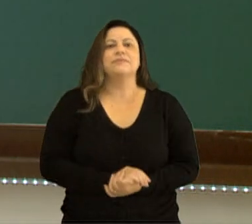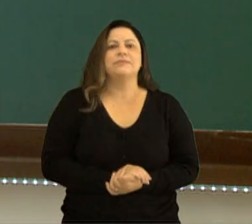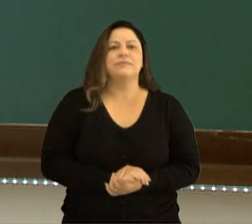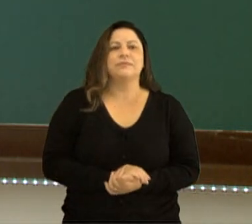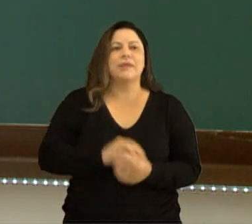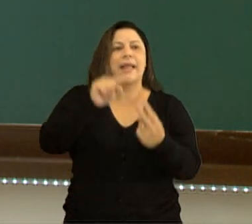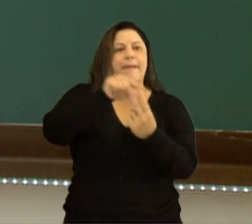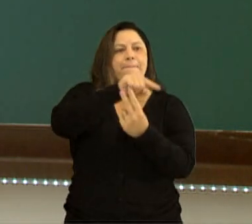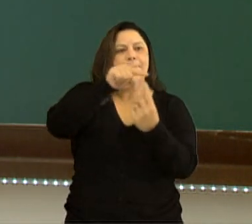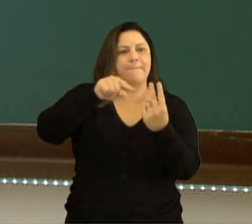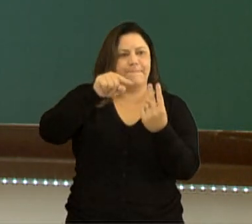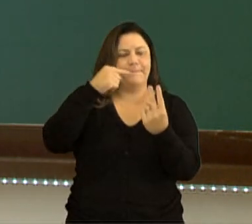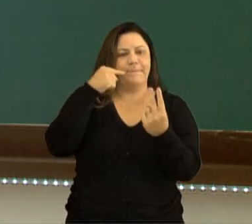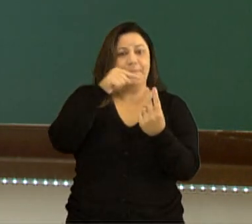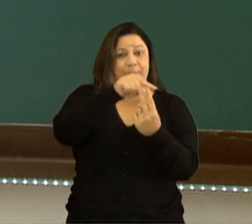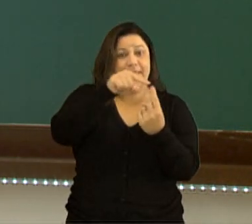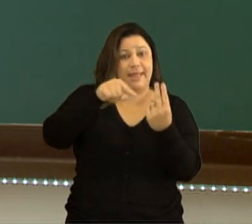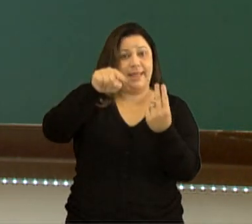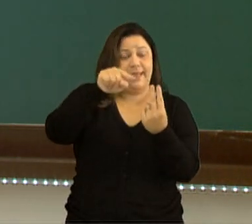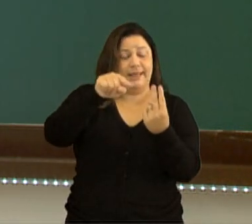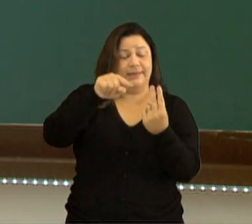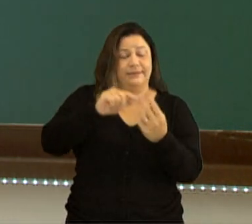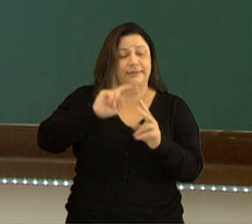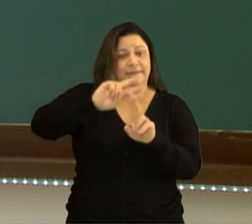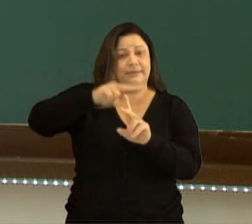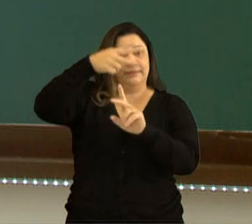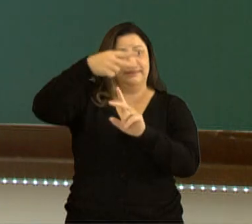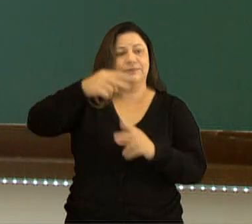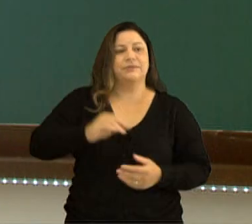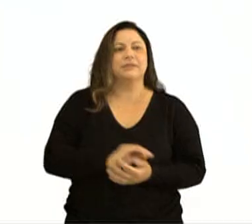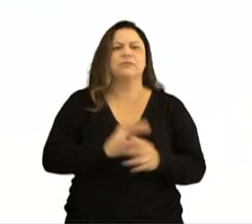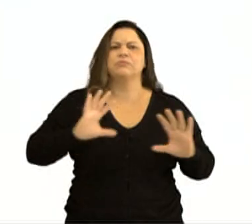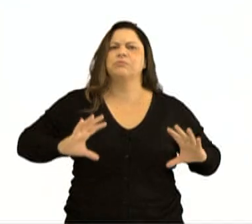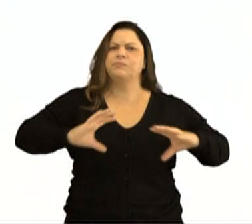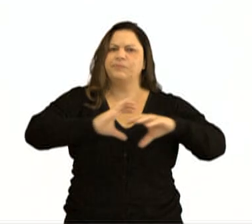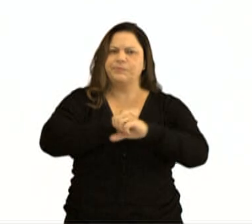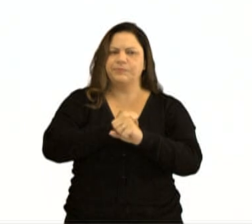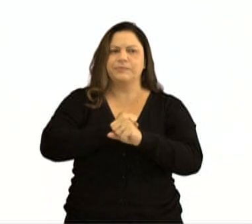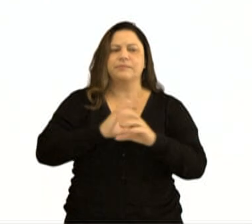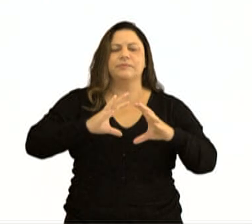ao quadrado. Fácil de lembrar. E a área total